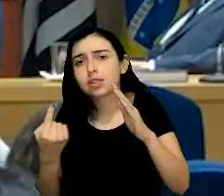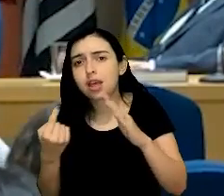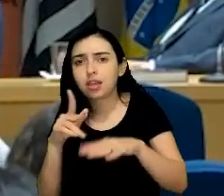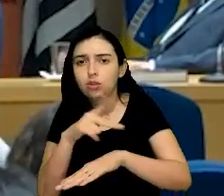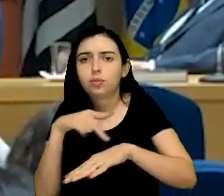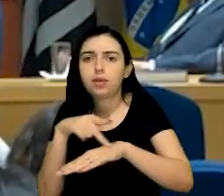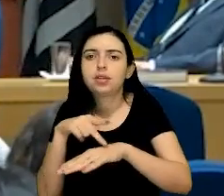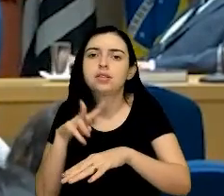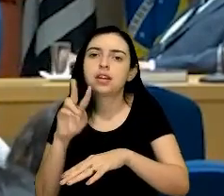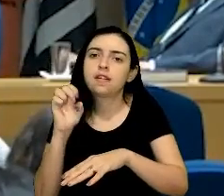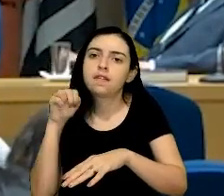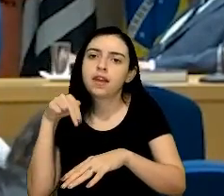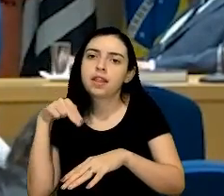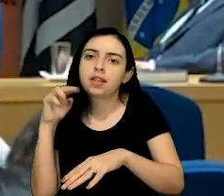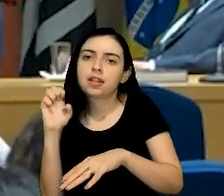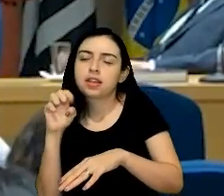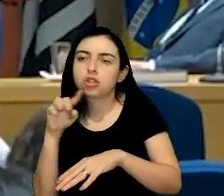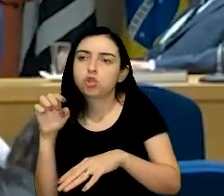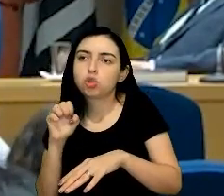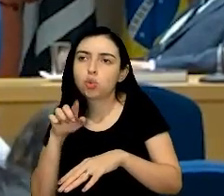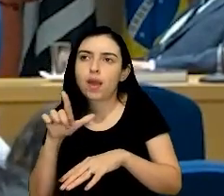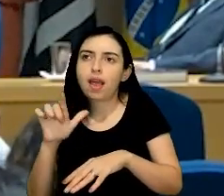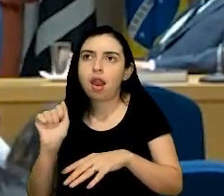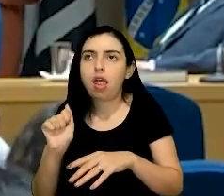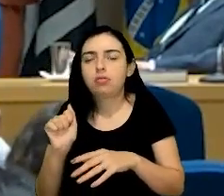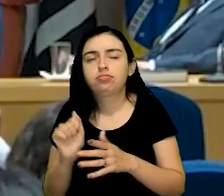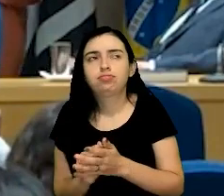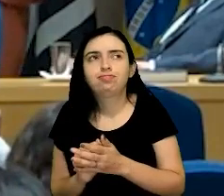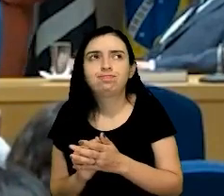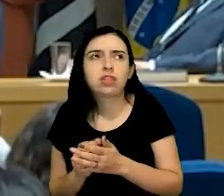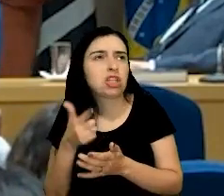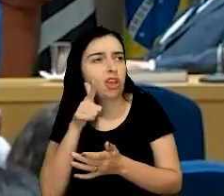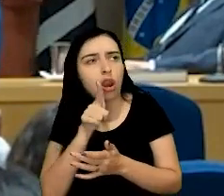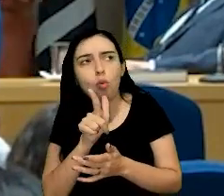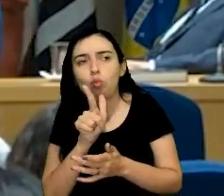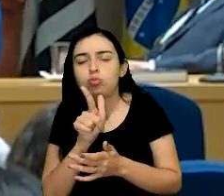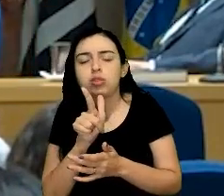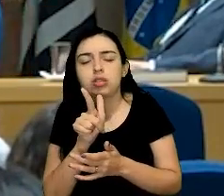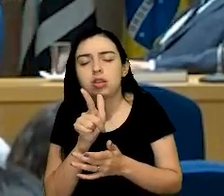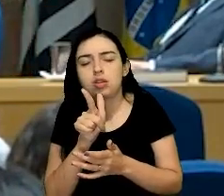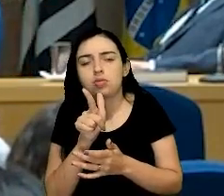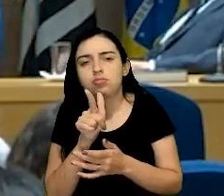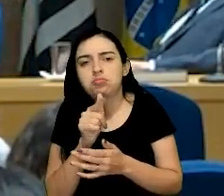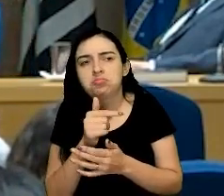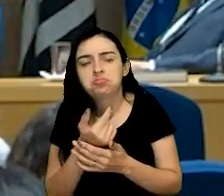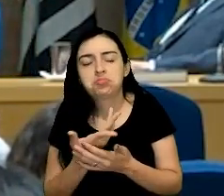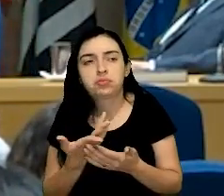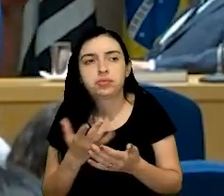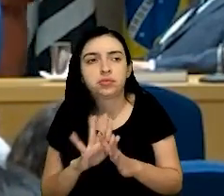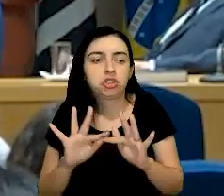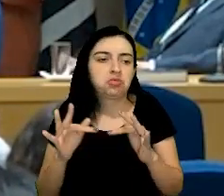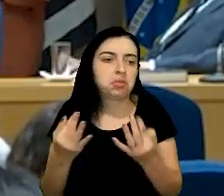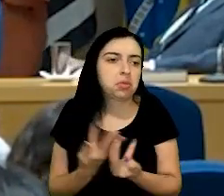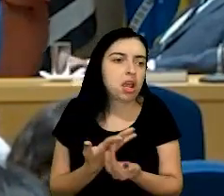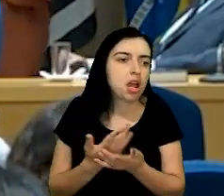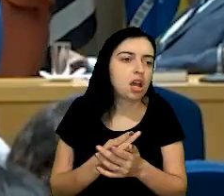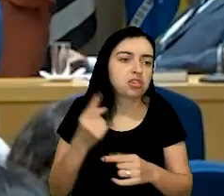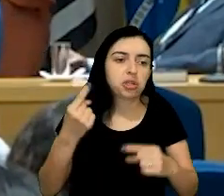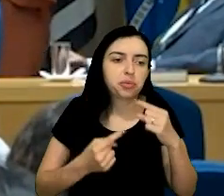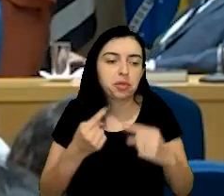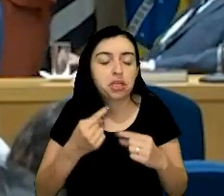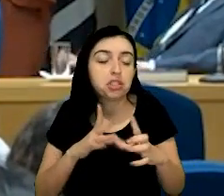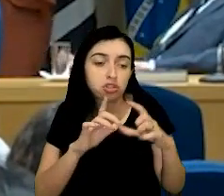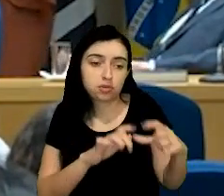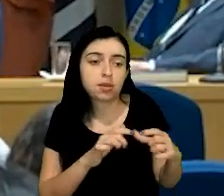não conseguiu, ou que ainda tem outras questões, enfim, familiares ou políticas lá, se mantém